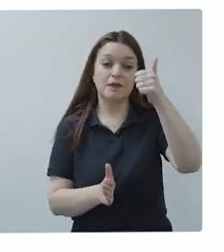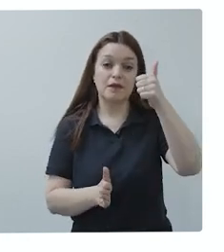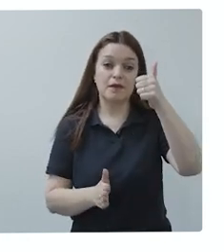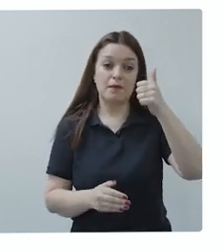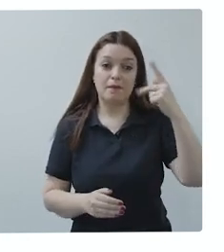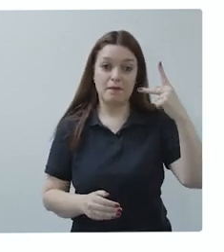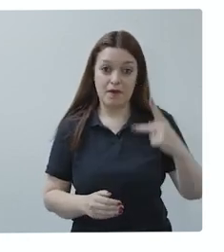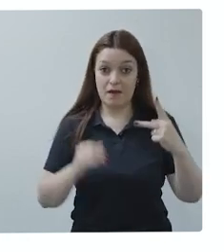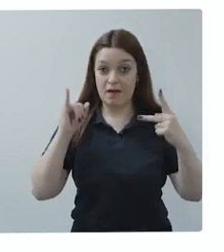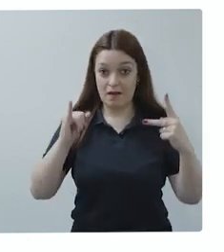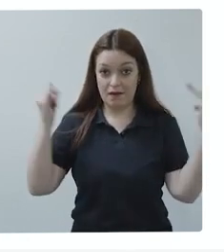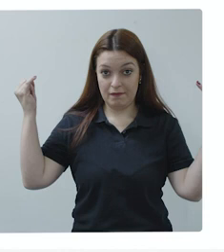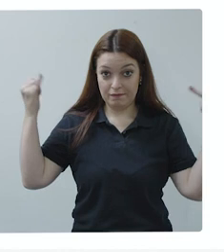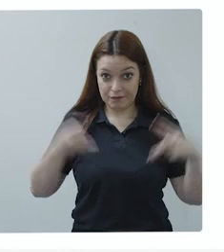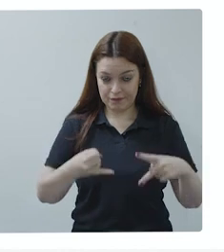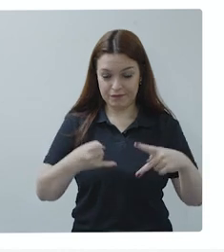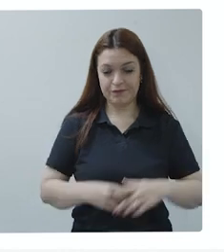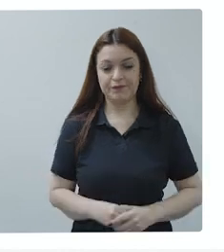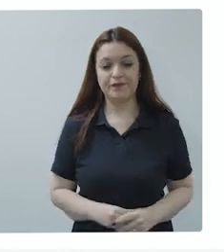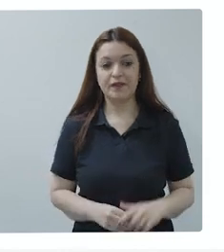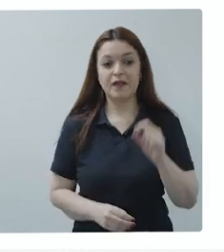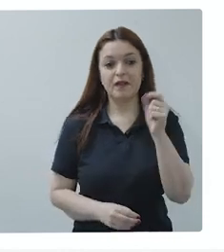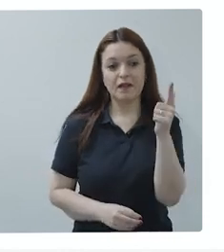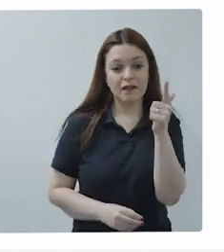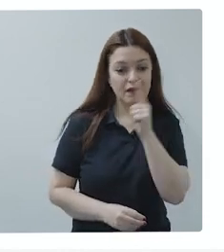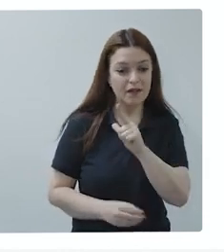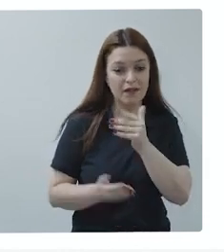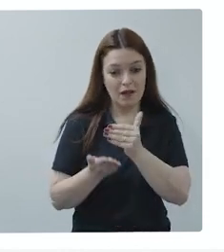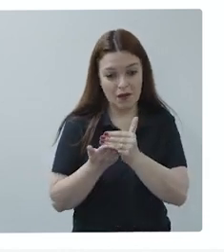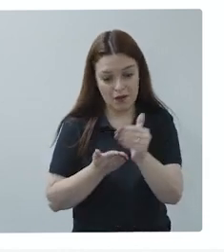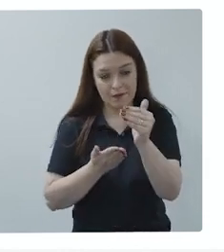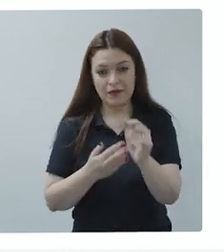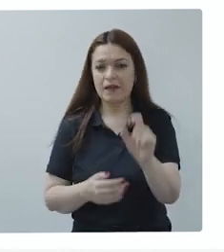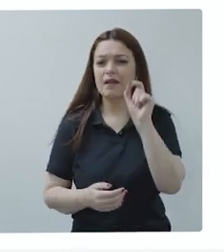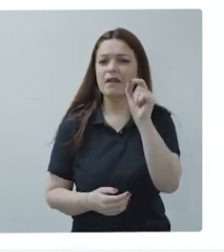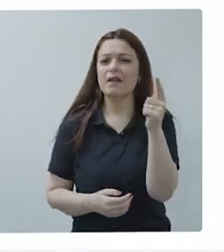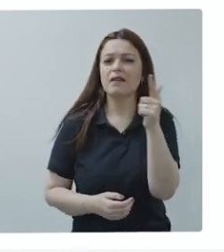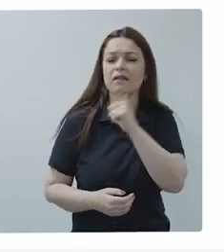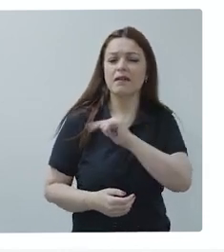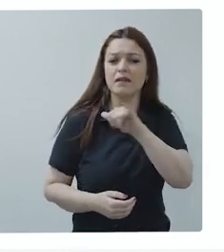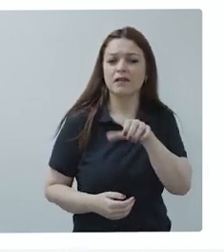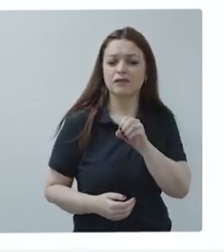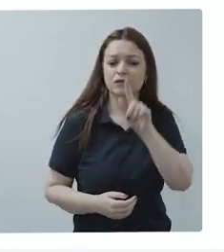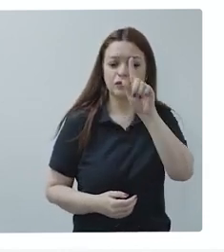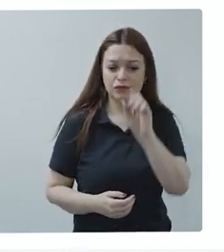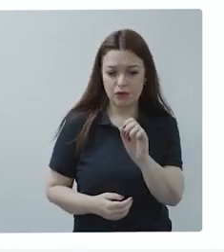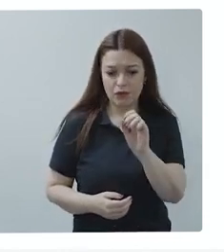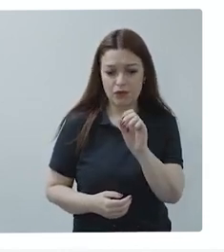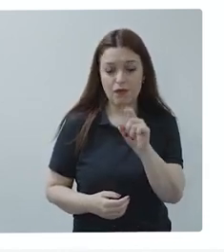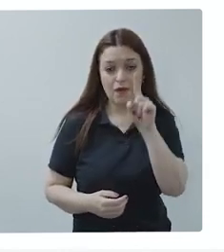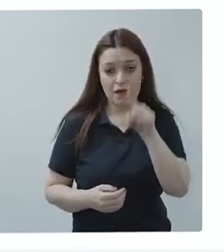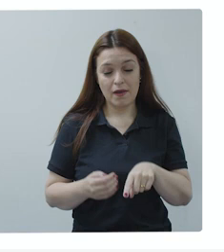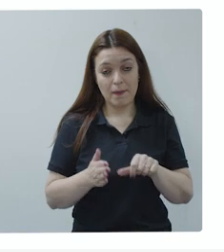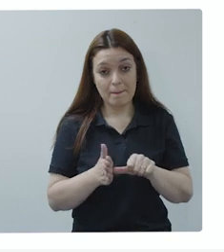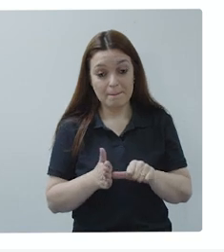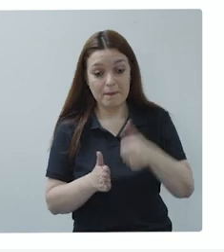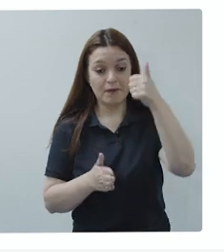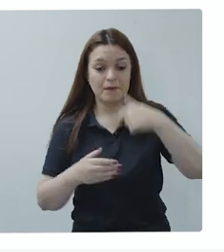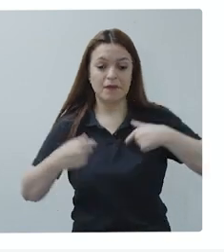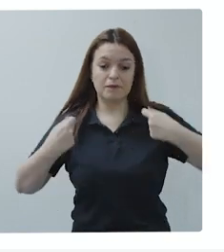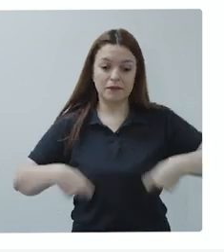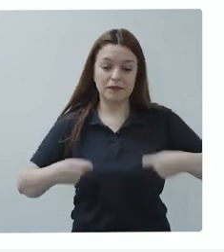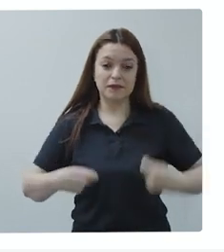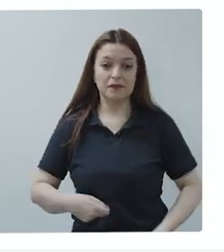Quem vencer, começa. Vence o jogador que conseguir formar primeiro uma linha com